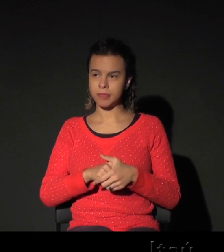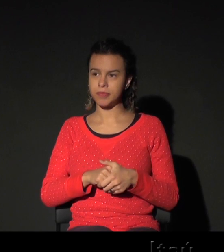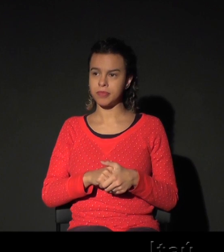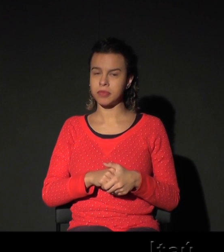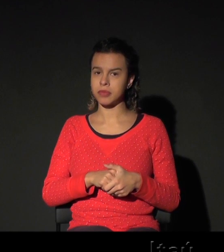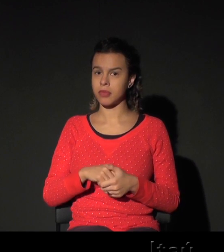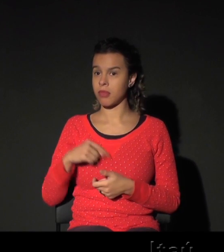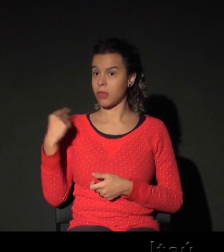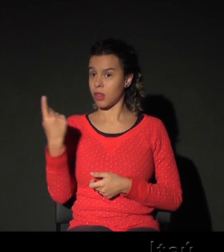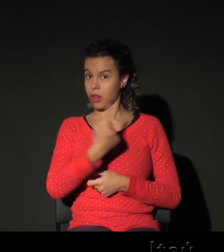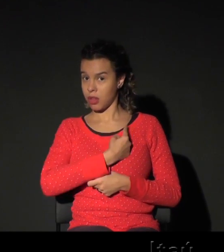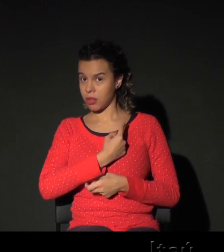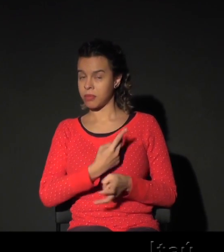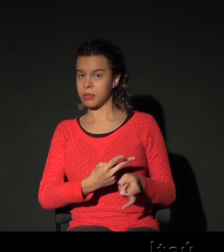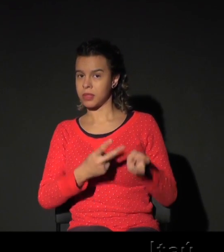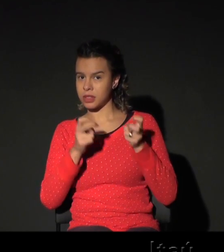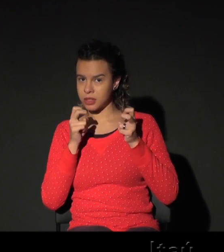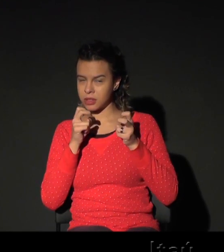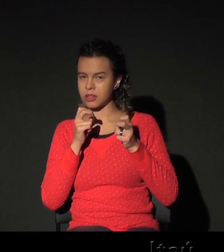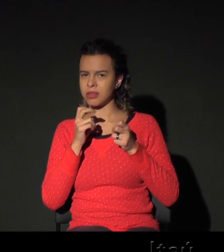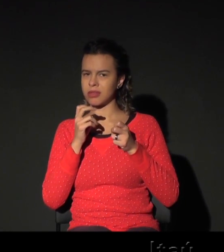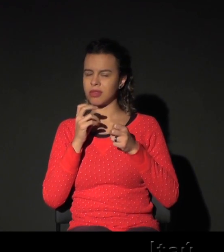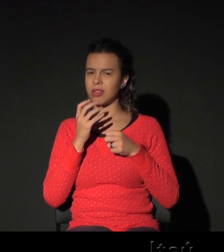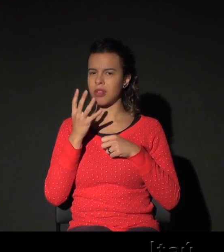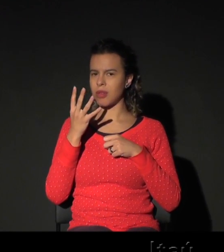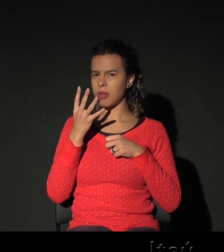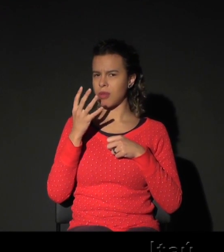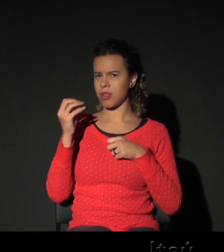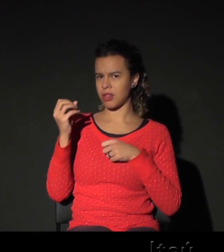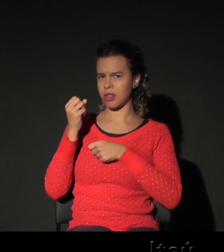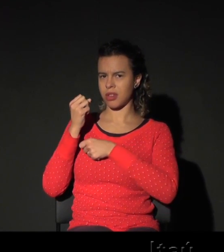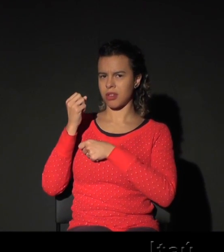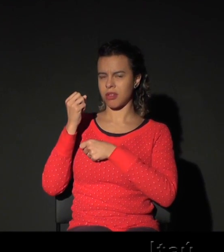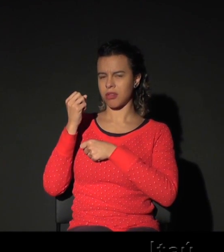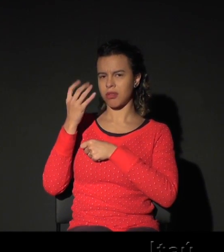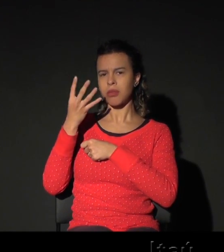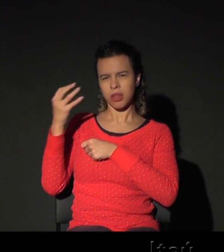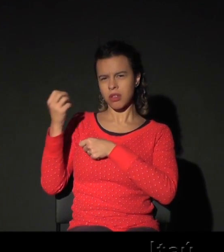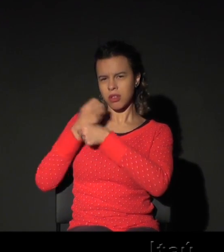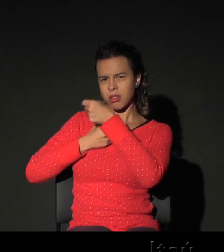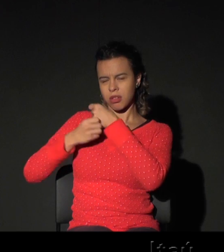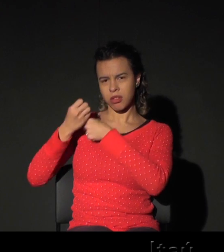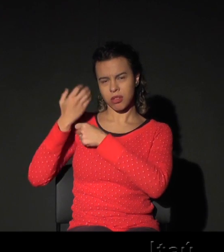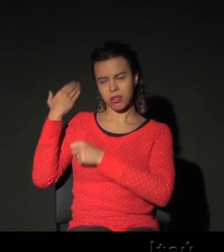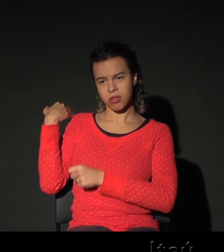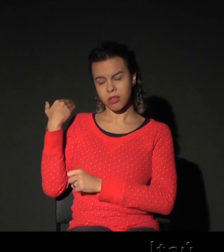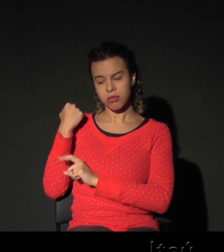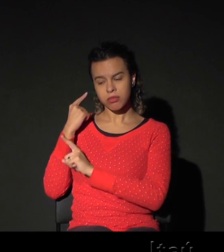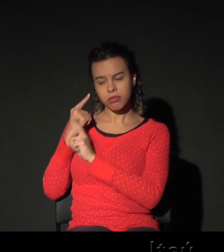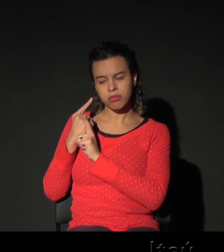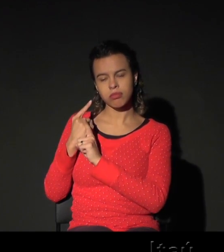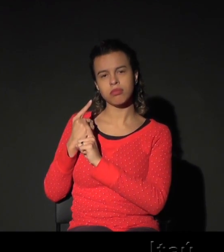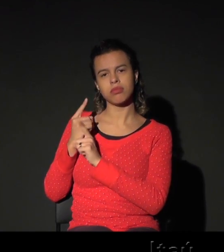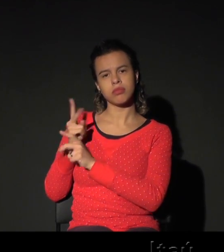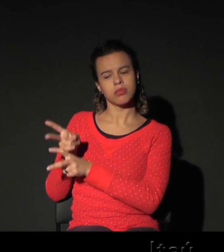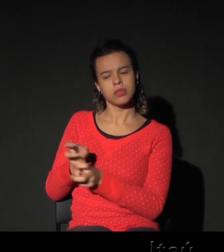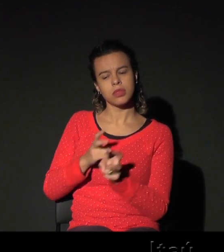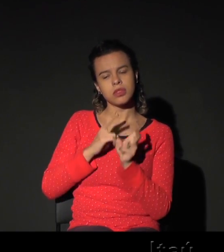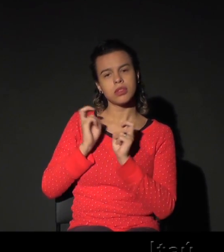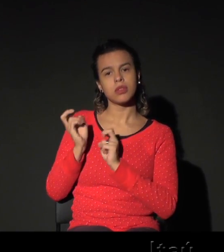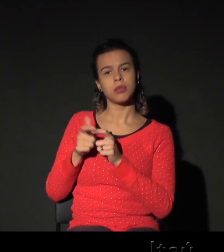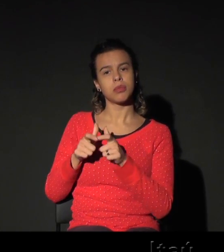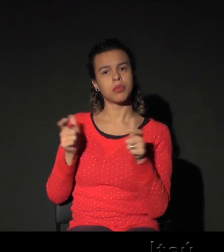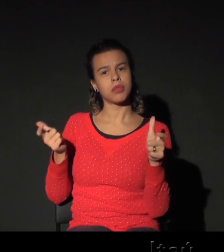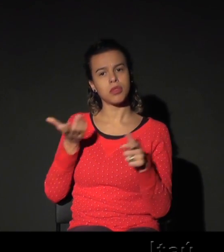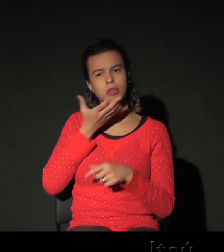nós observamos há quatro Décadas atrás que muitos